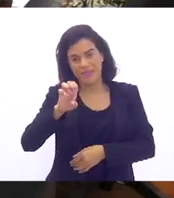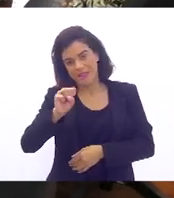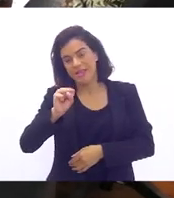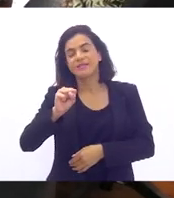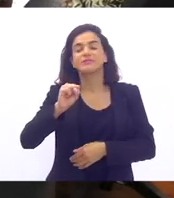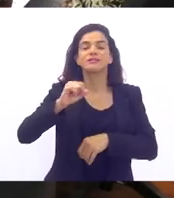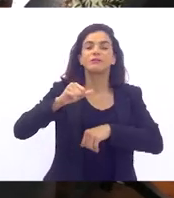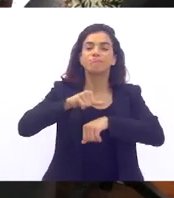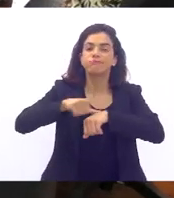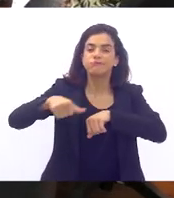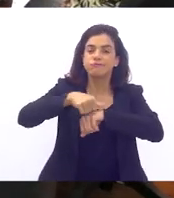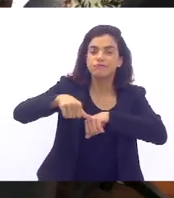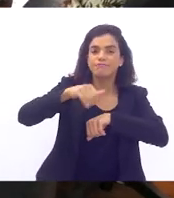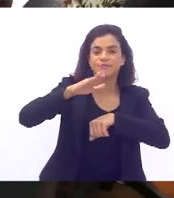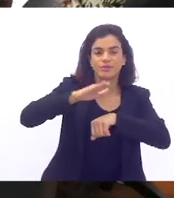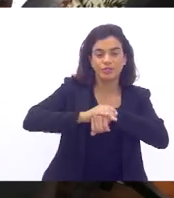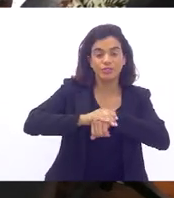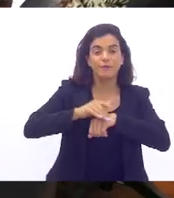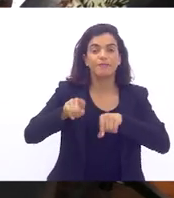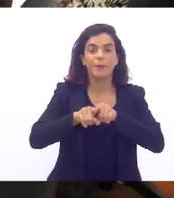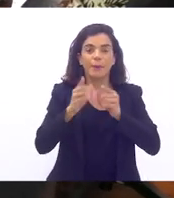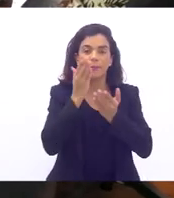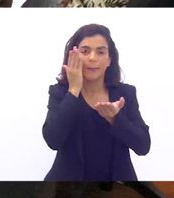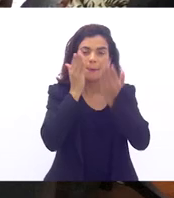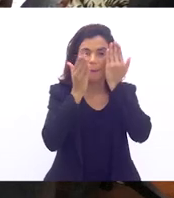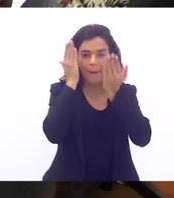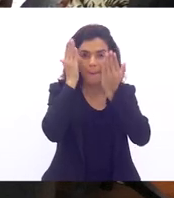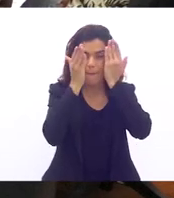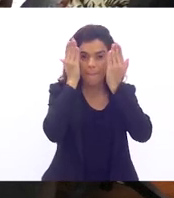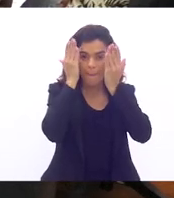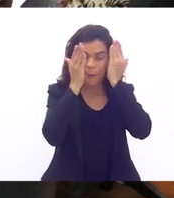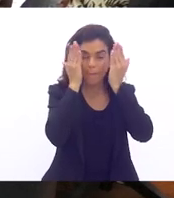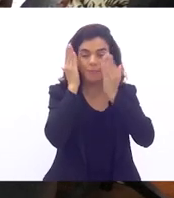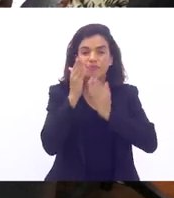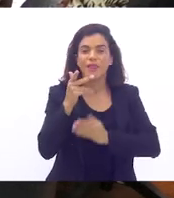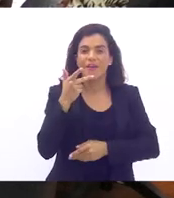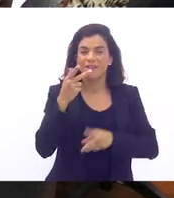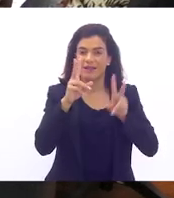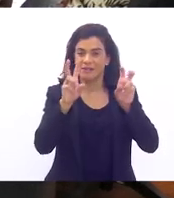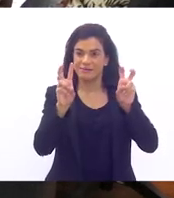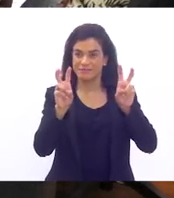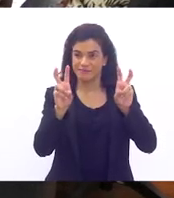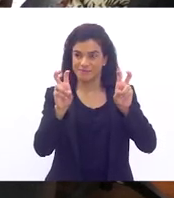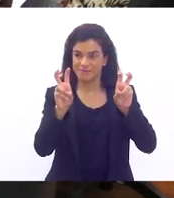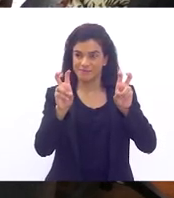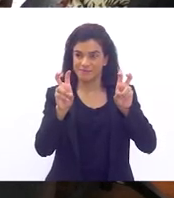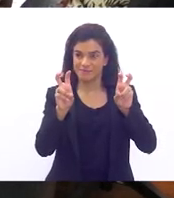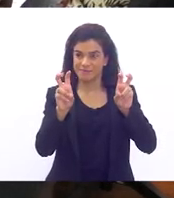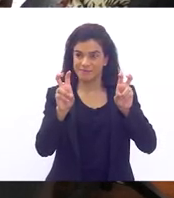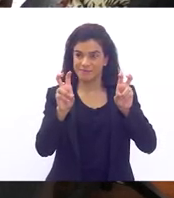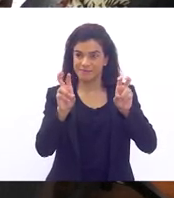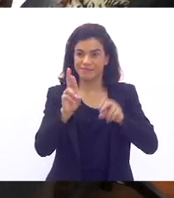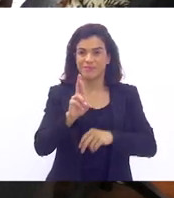feridas estética em relação à fala do Carlos